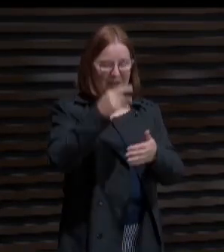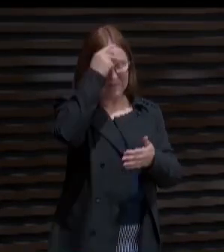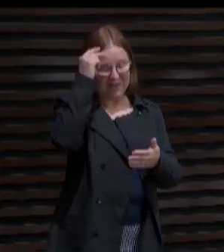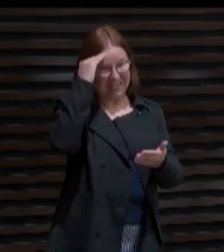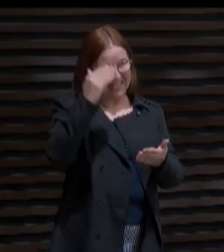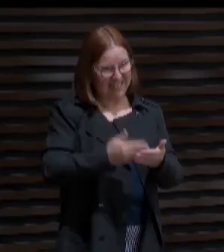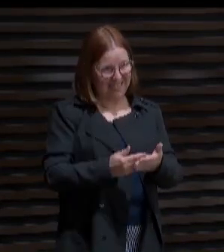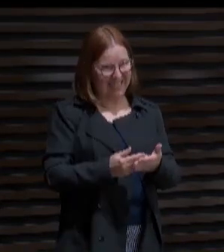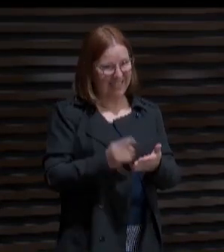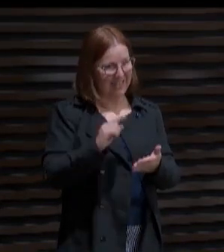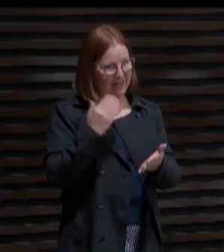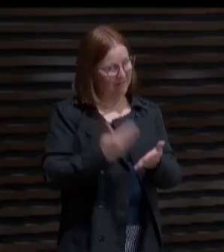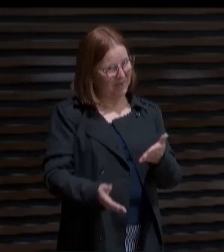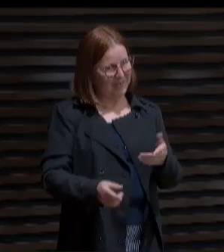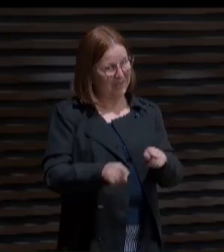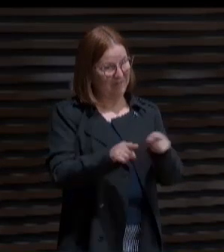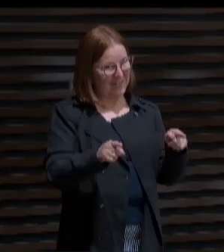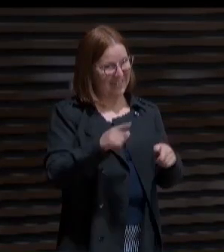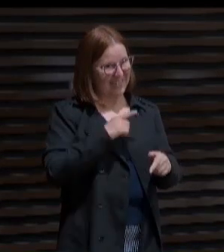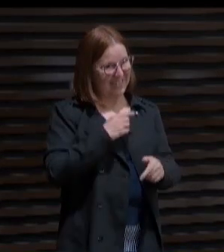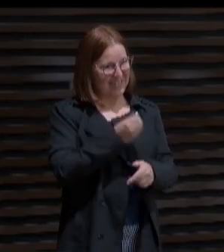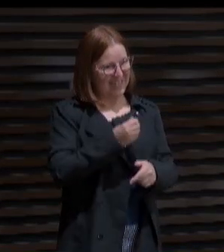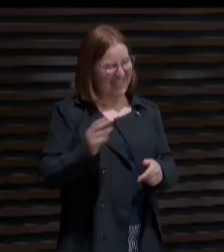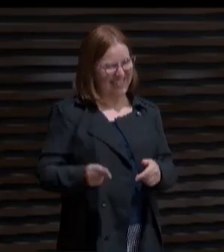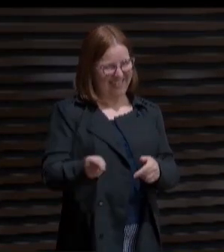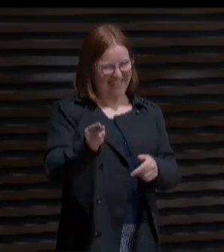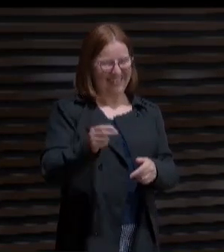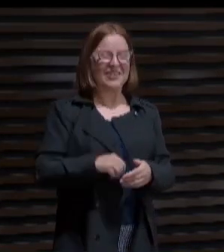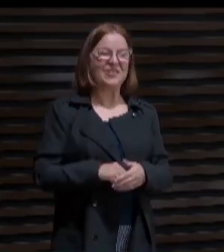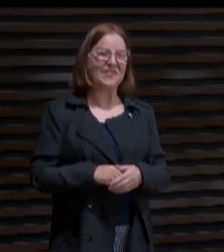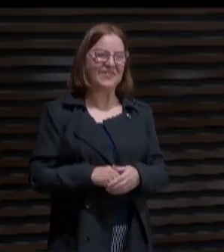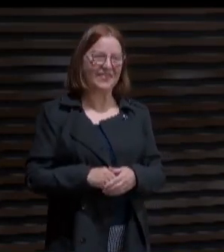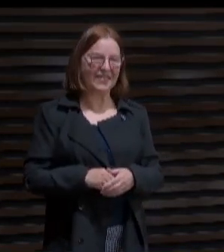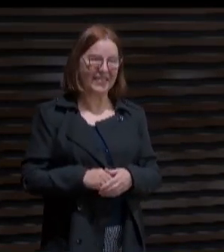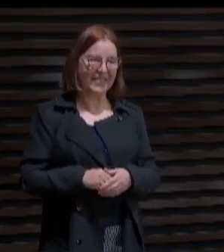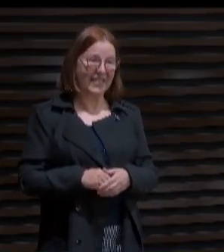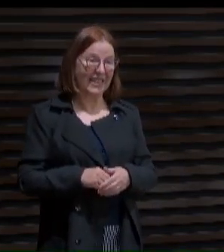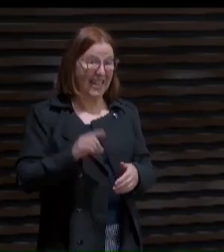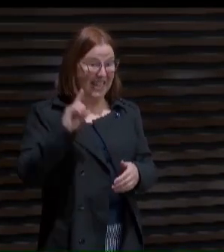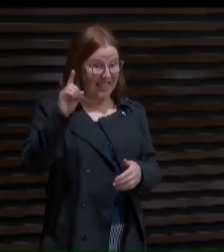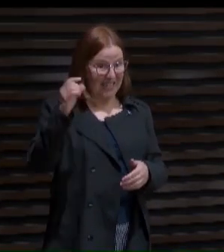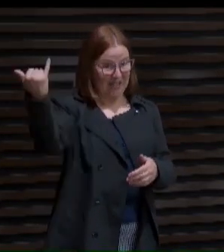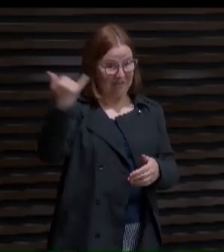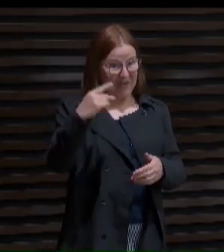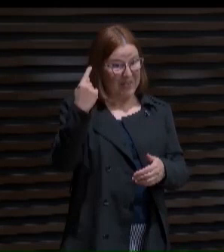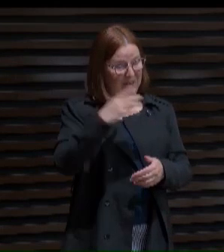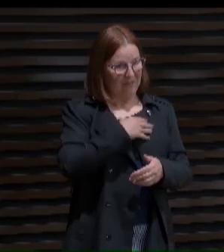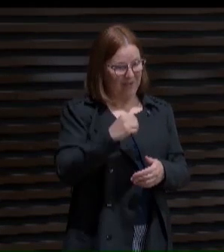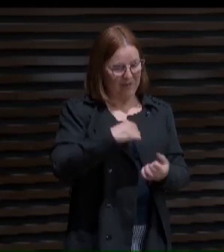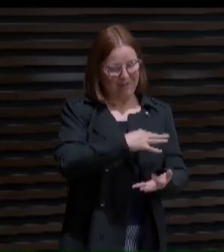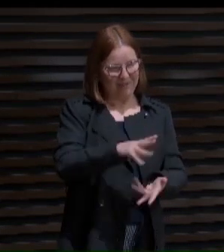não pereça, mas tenha a vida eterna. Porquanto Deus enviou seu Filho ao